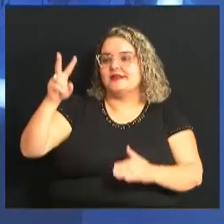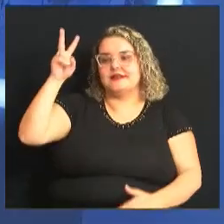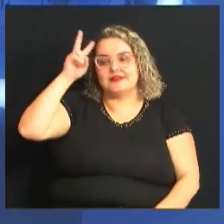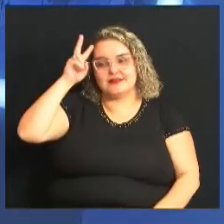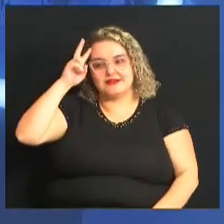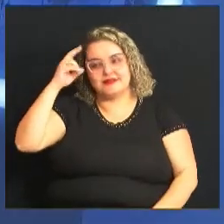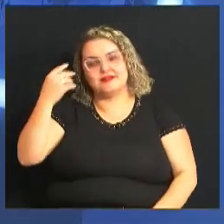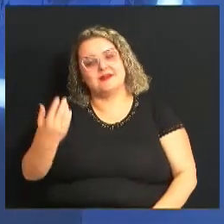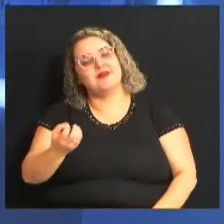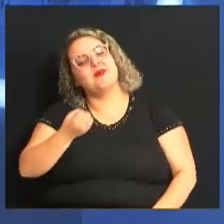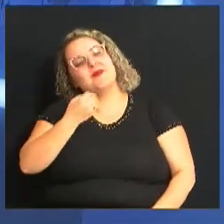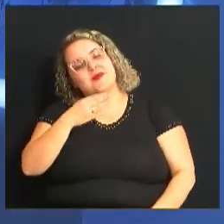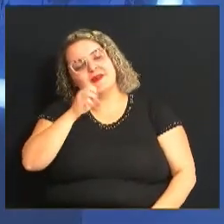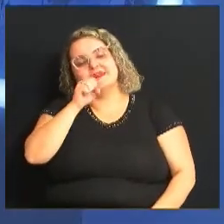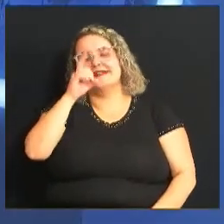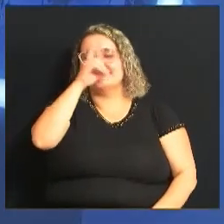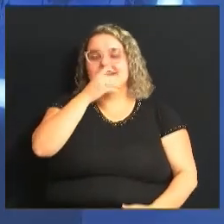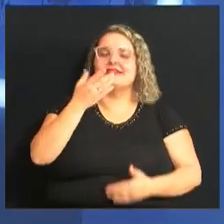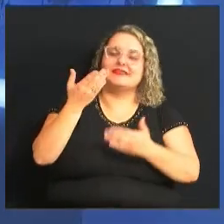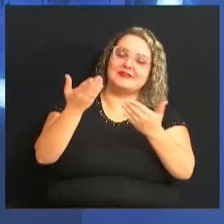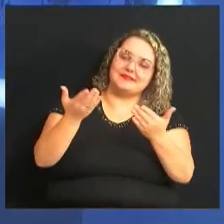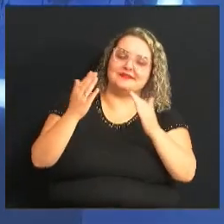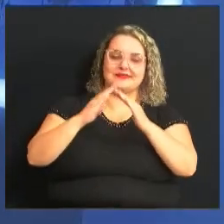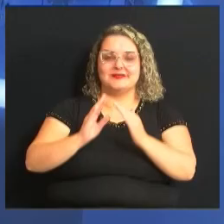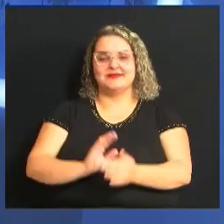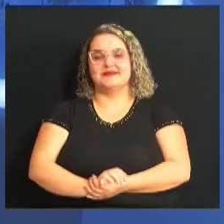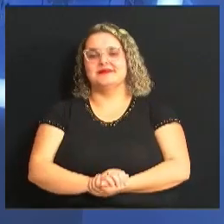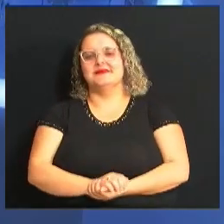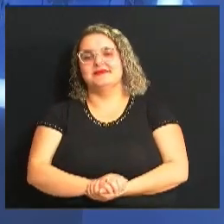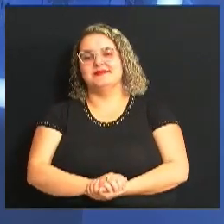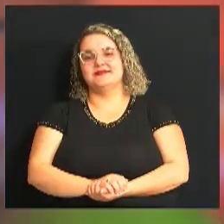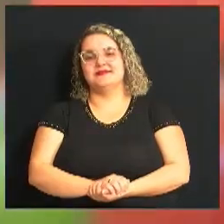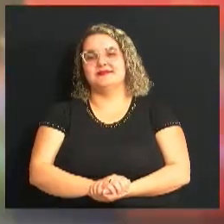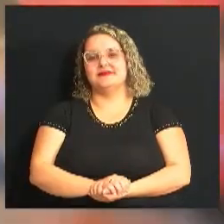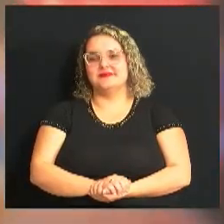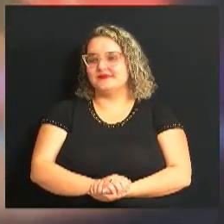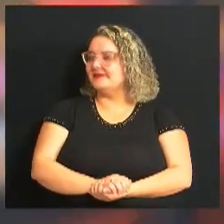segunda-feira e um bom fim de semana para você aí de casa.